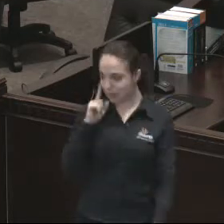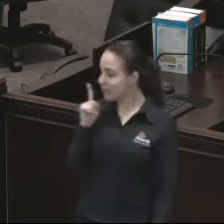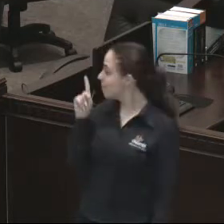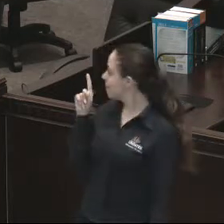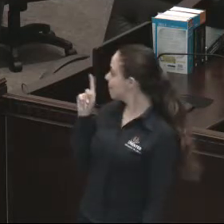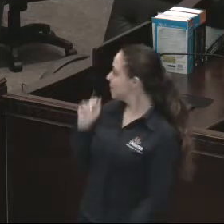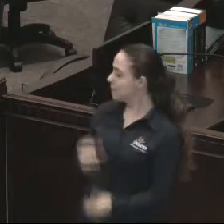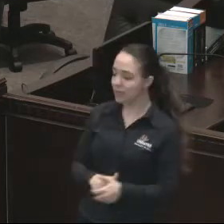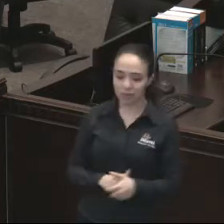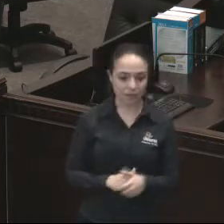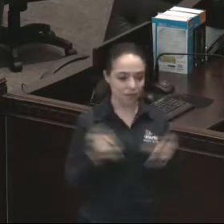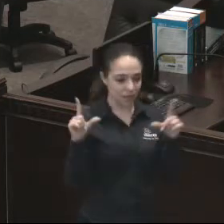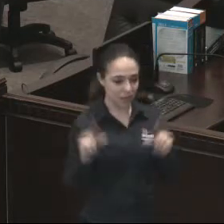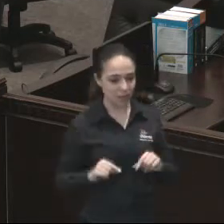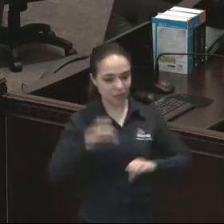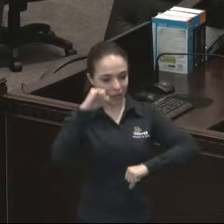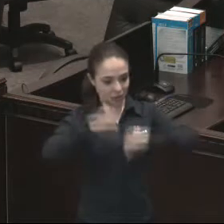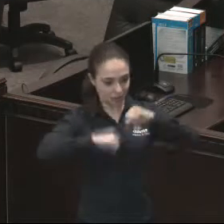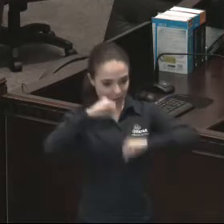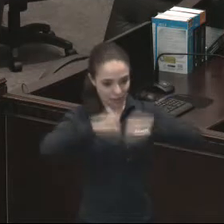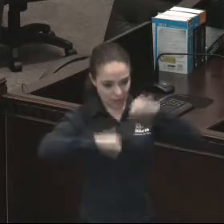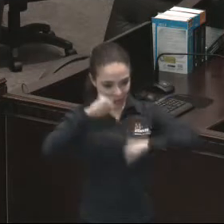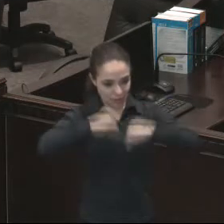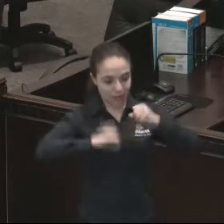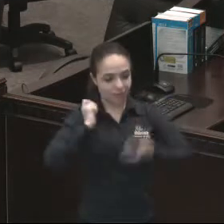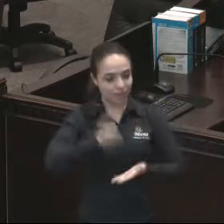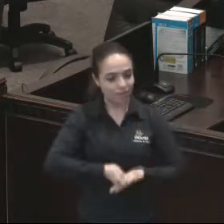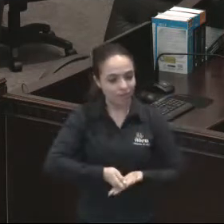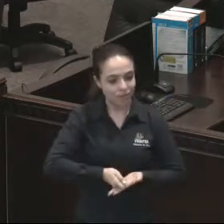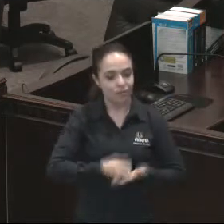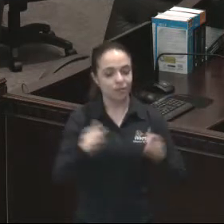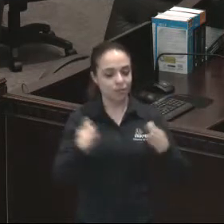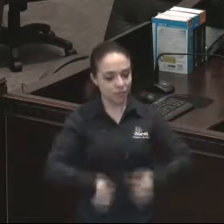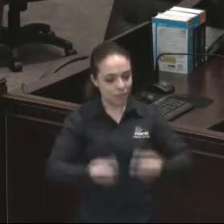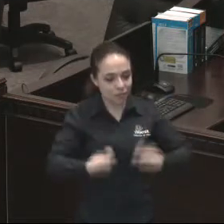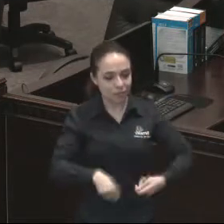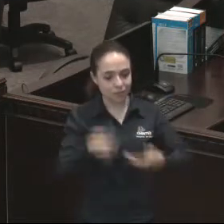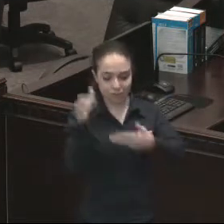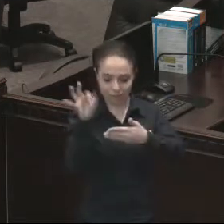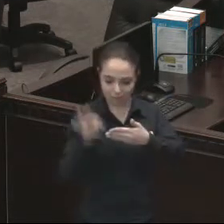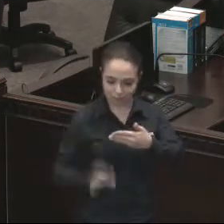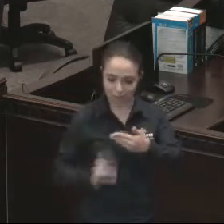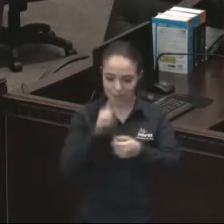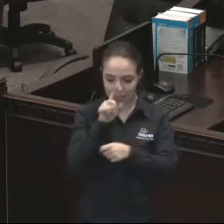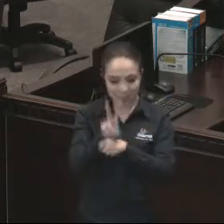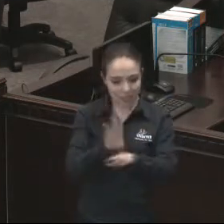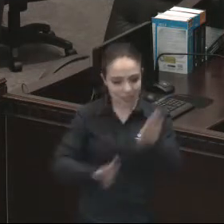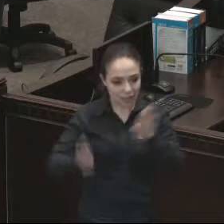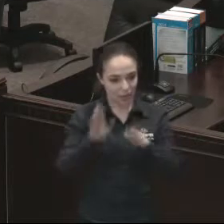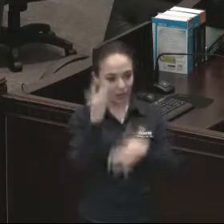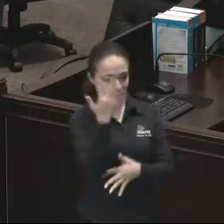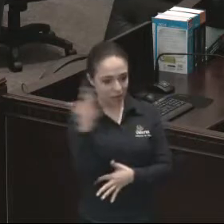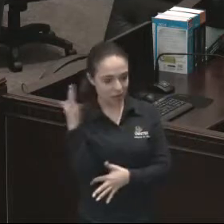obrigando as indústrias farmacêuticas a fazerem uma avaliação do risco ambiental de cada uma